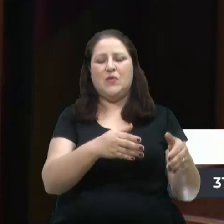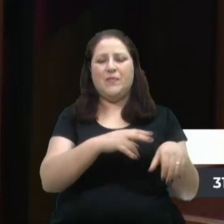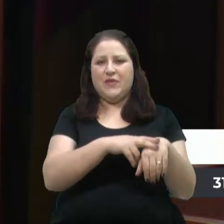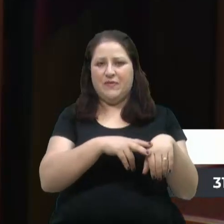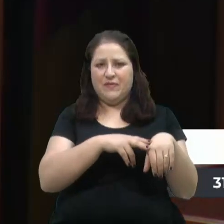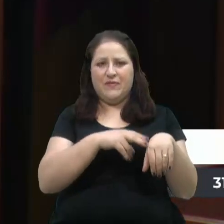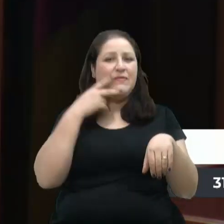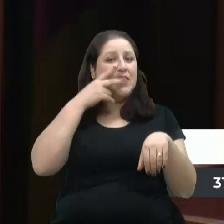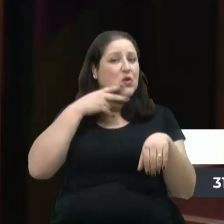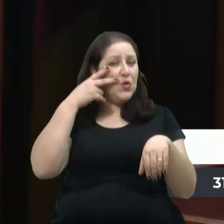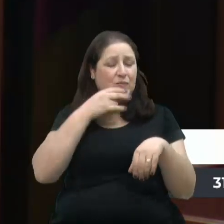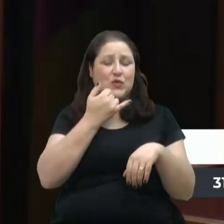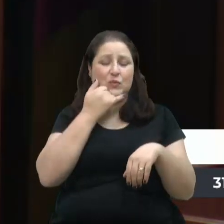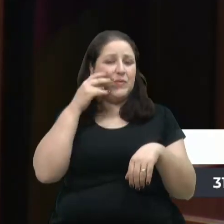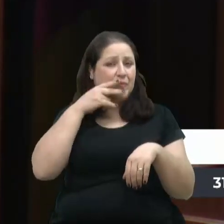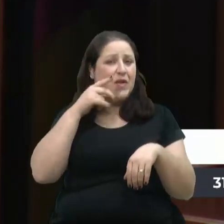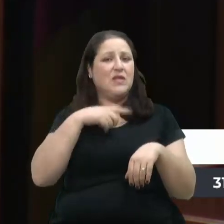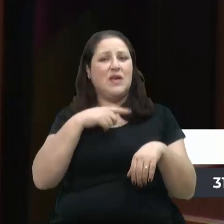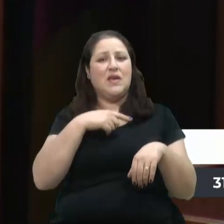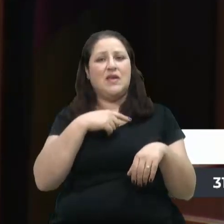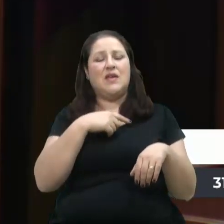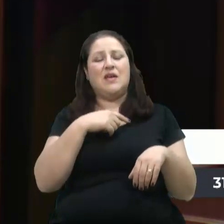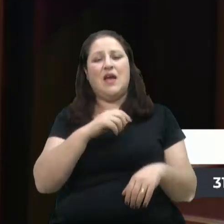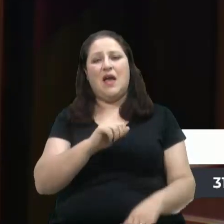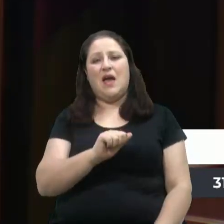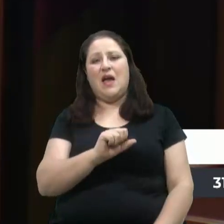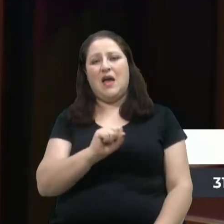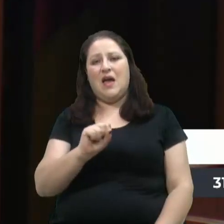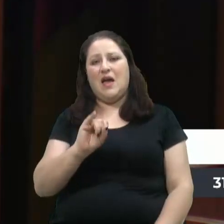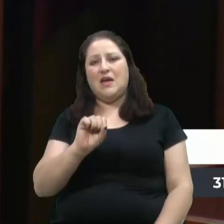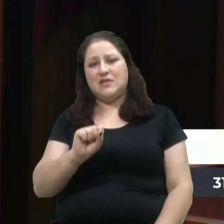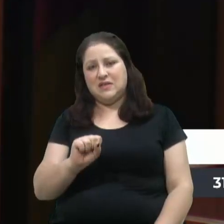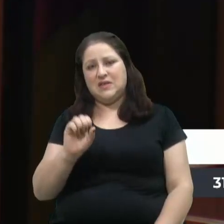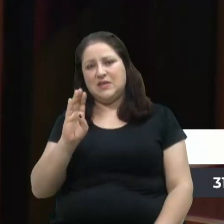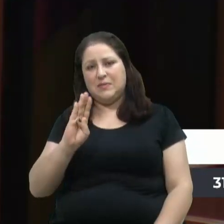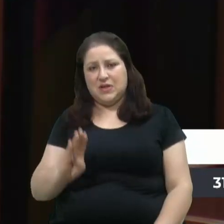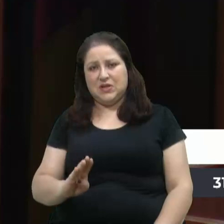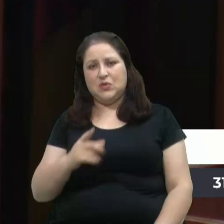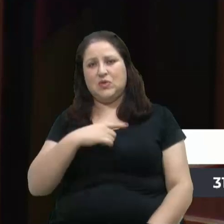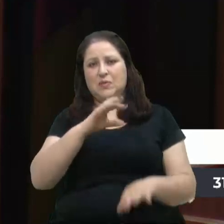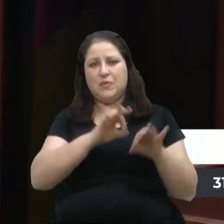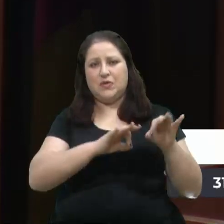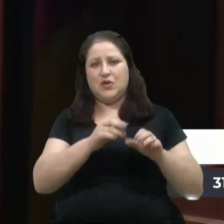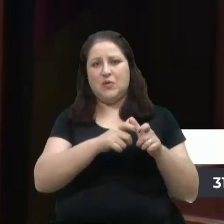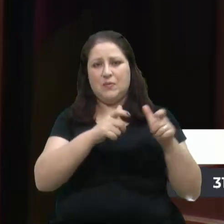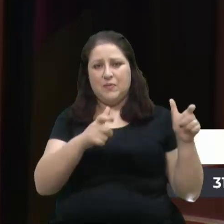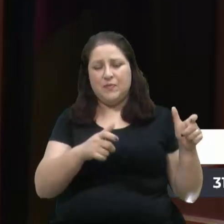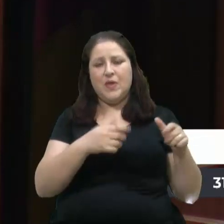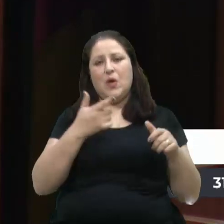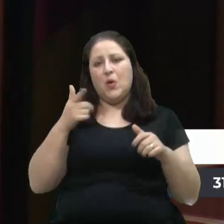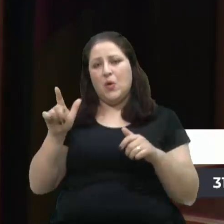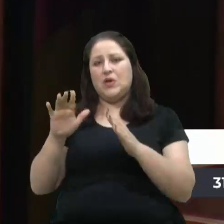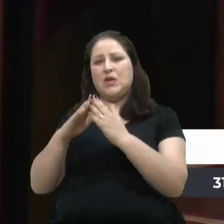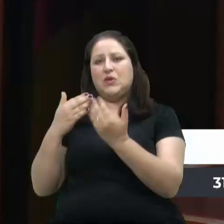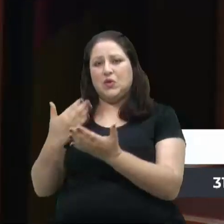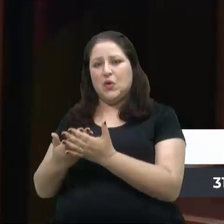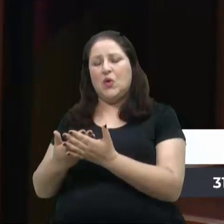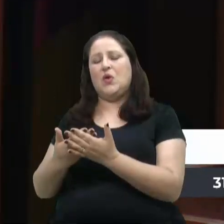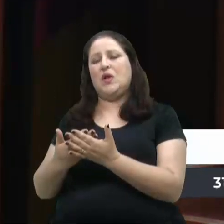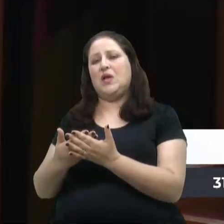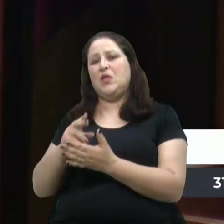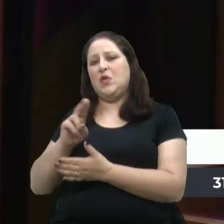Assis Brasil com projeto de ampliação nós temos na Vila Cristina o Renato deu um mês que é uma escola do estado que